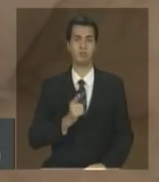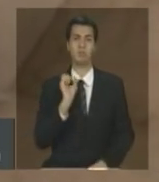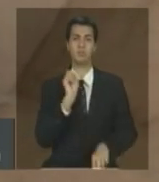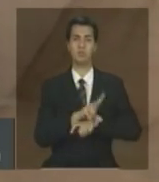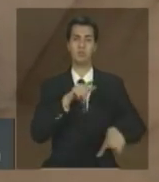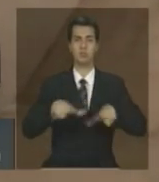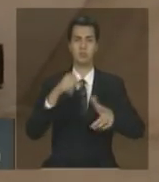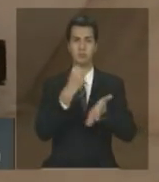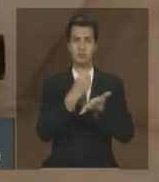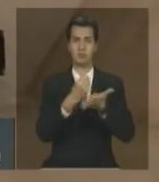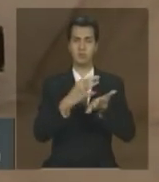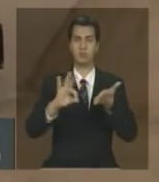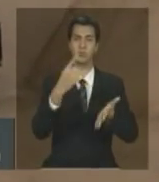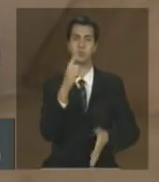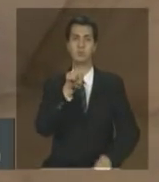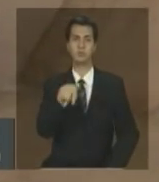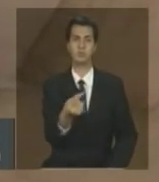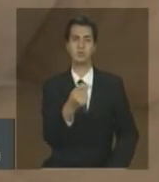funcionários.